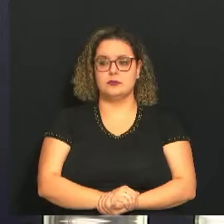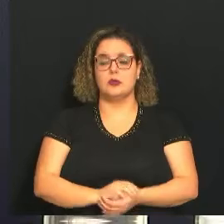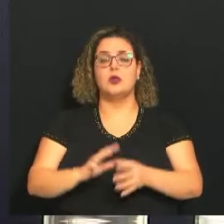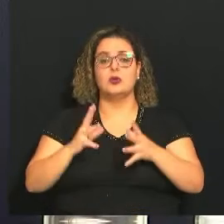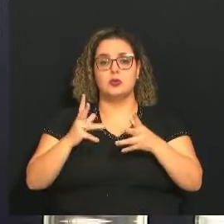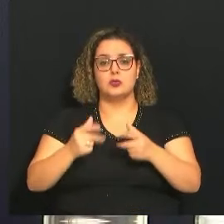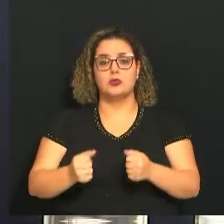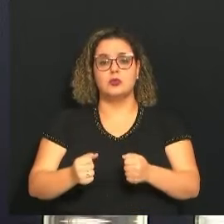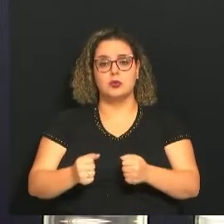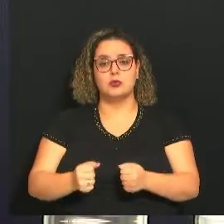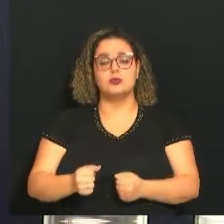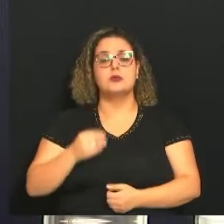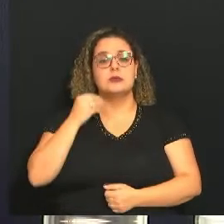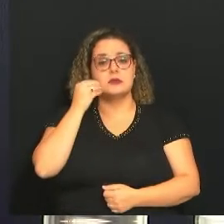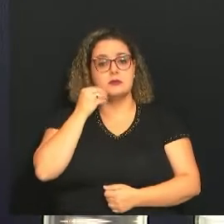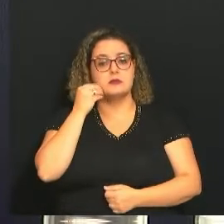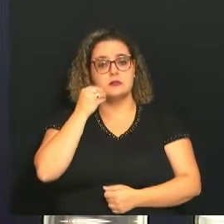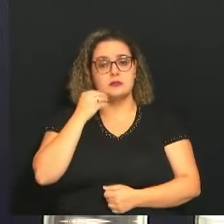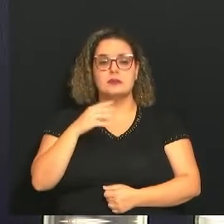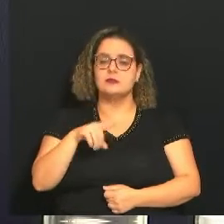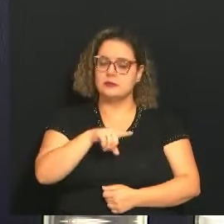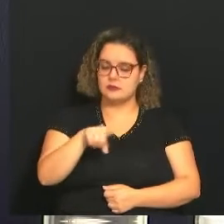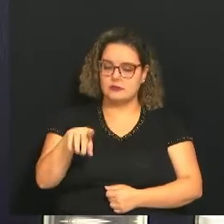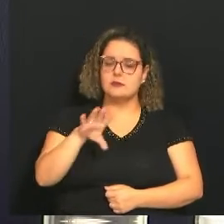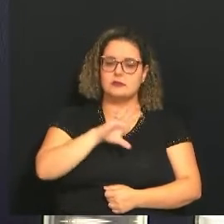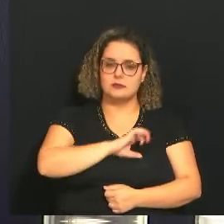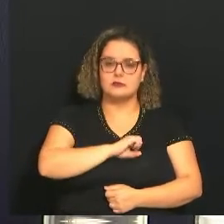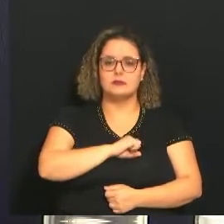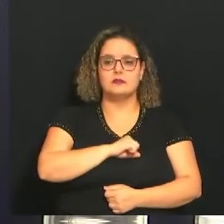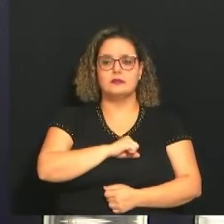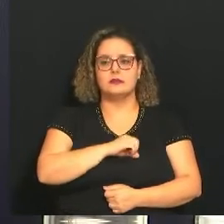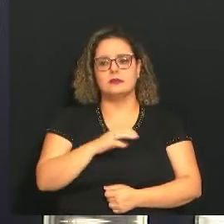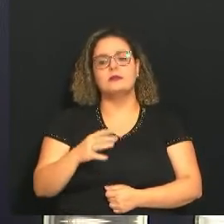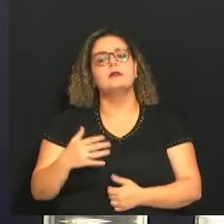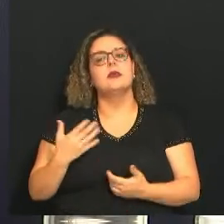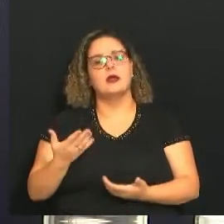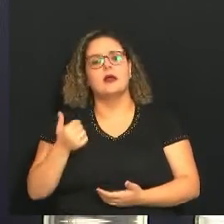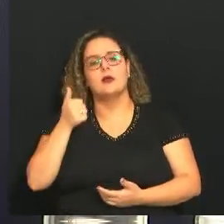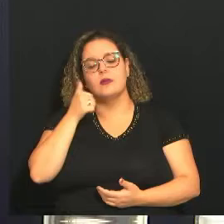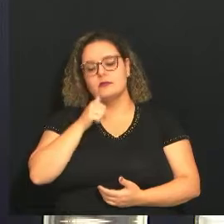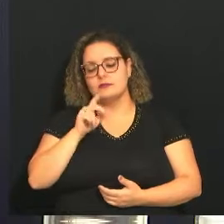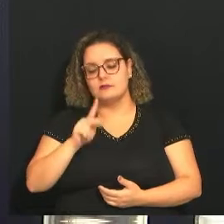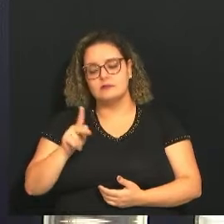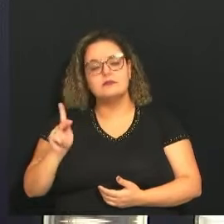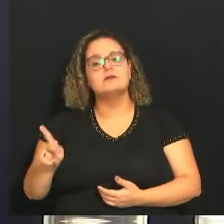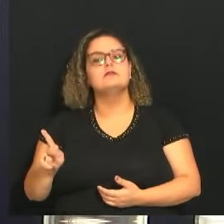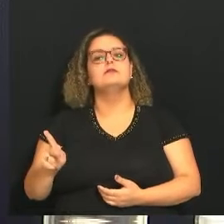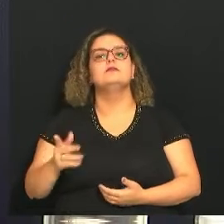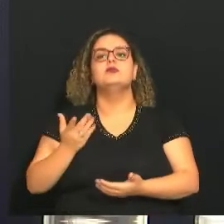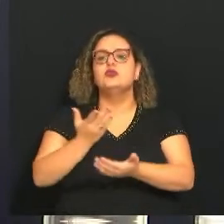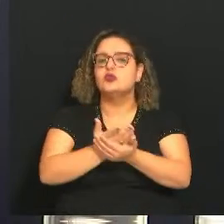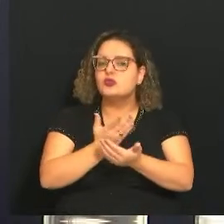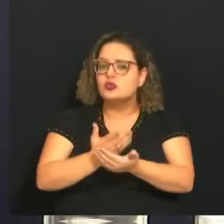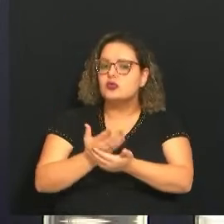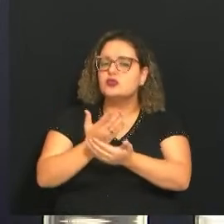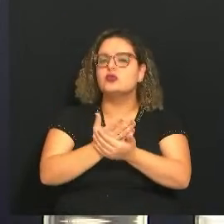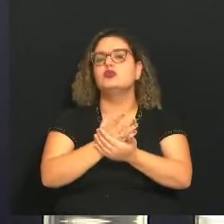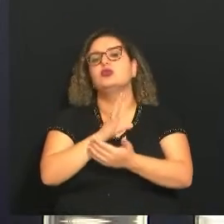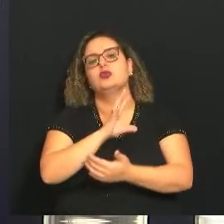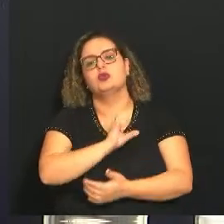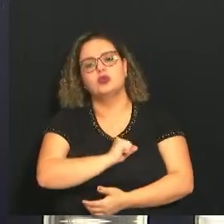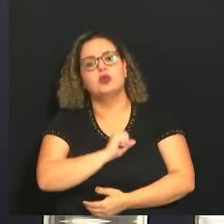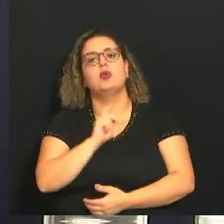acúmulo, vocês vão gostar bastante. A Fernanda é uma querida, uma estudiosa, uma mulher professora